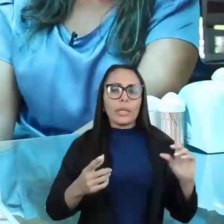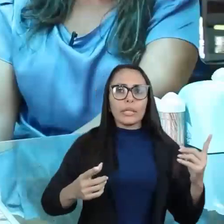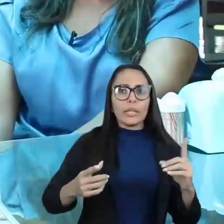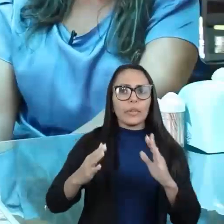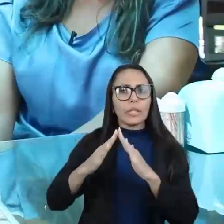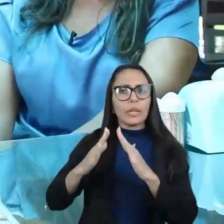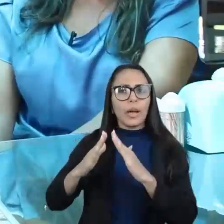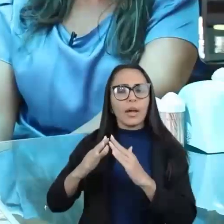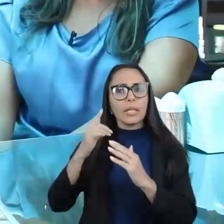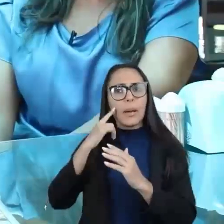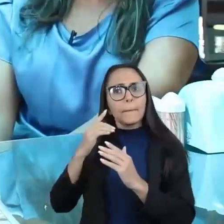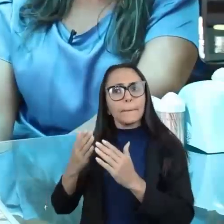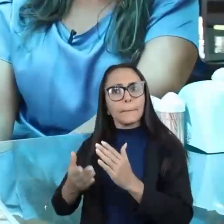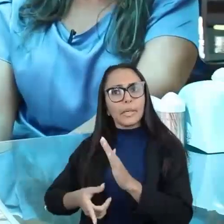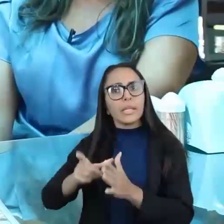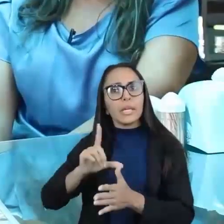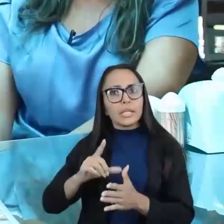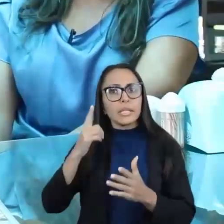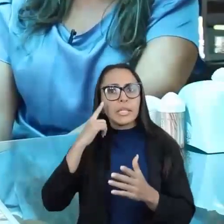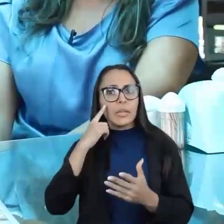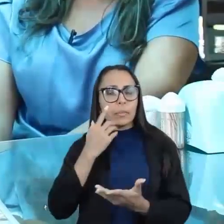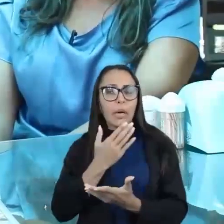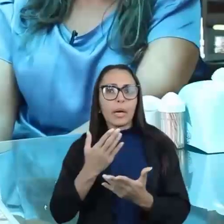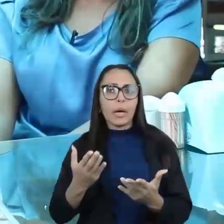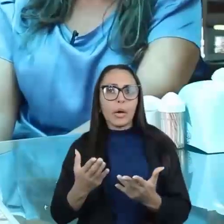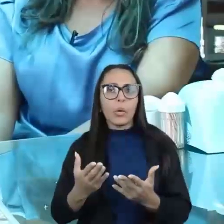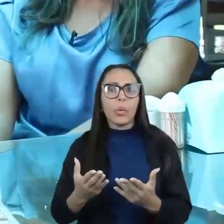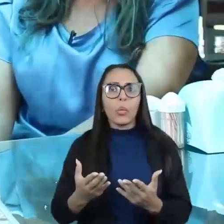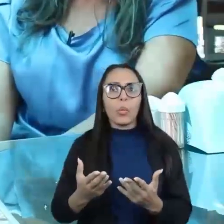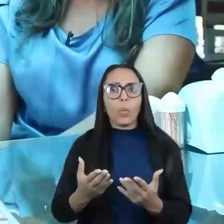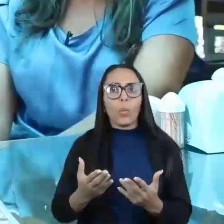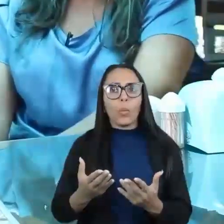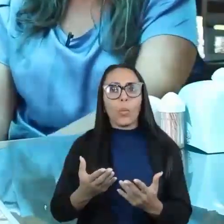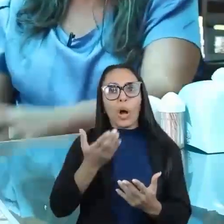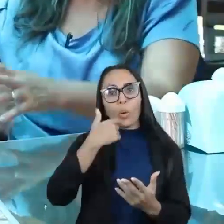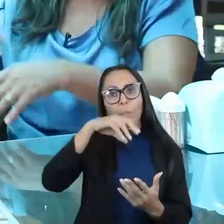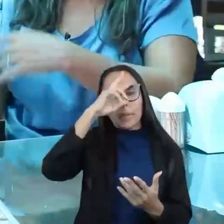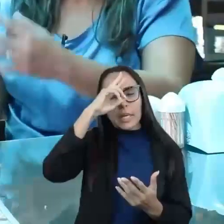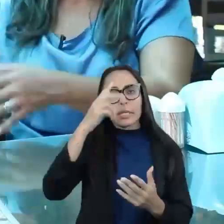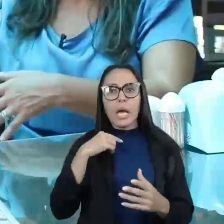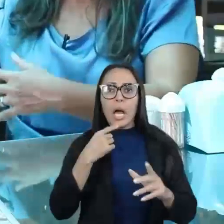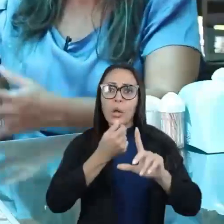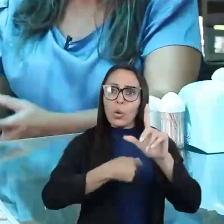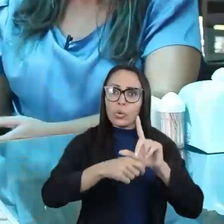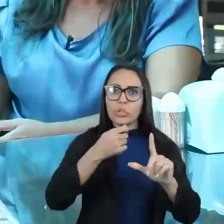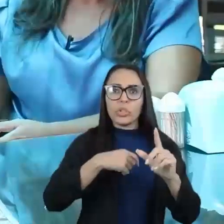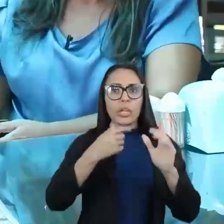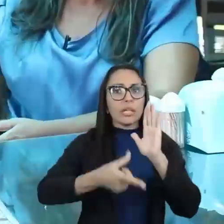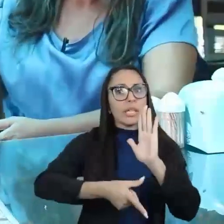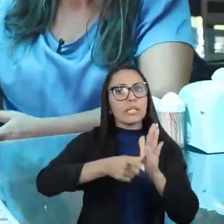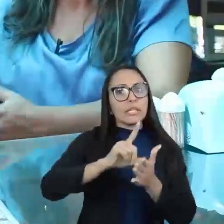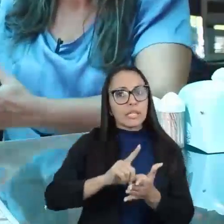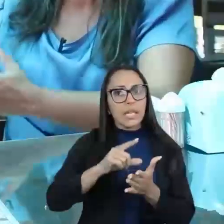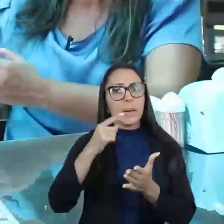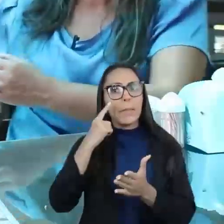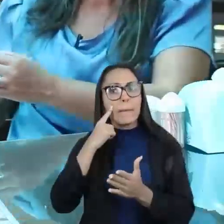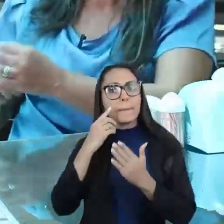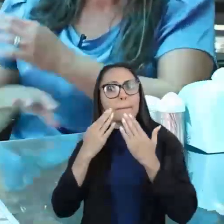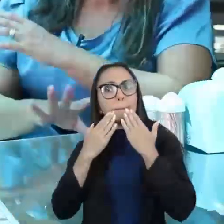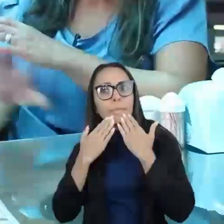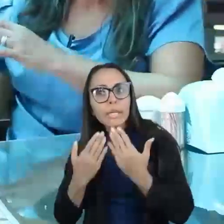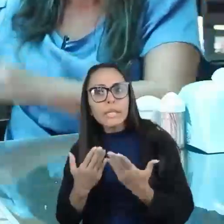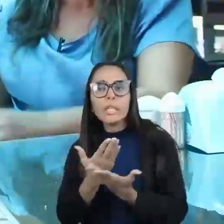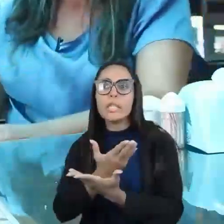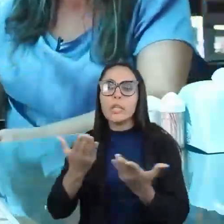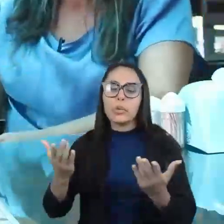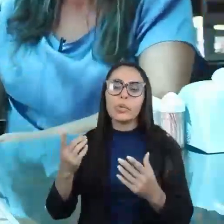antecipa o pedido para não demorar quando chegar aqui. Perfeito, né? Dentro Uma de estratégia 20 minutos. logística aí para tentar antecipar o pedido, Isso. né? Dentro E de aí não 20 perder minutos, esse não público perder que o